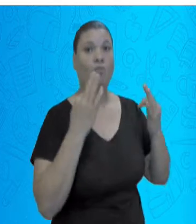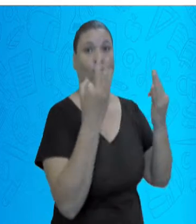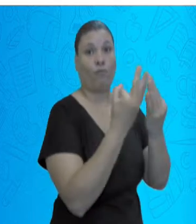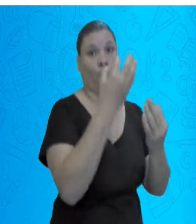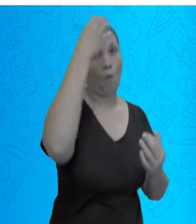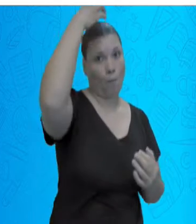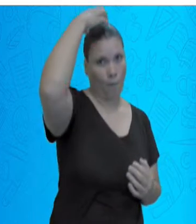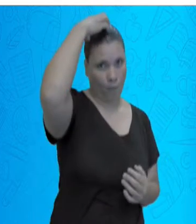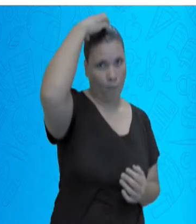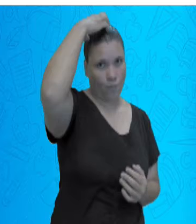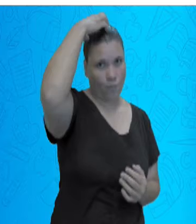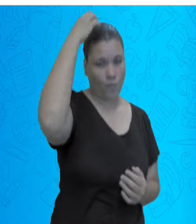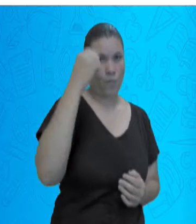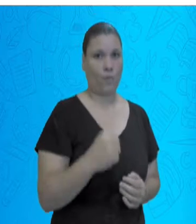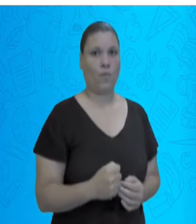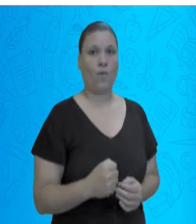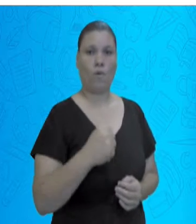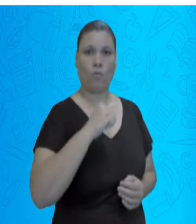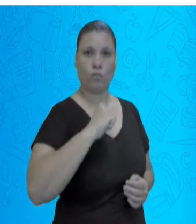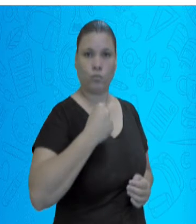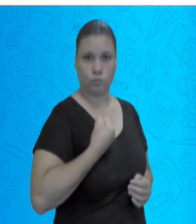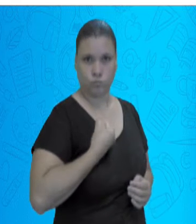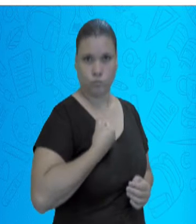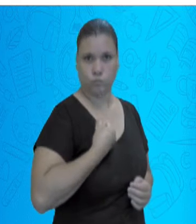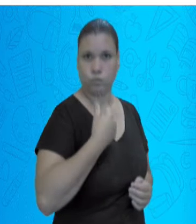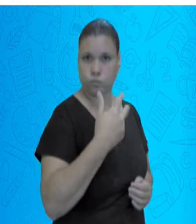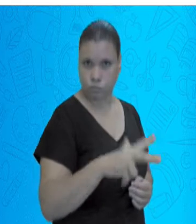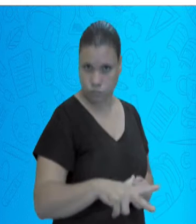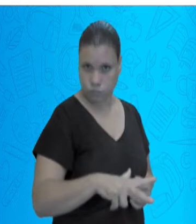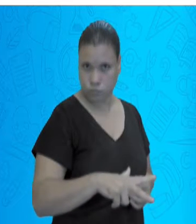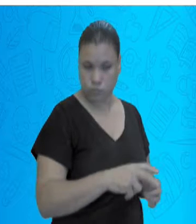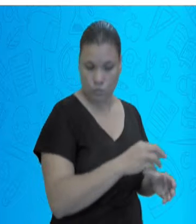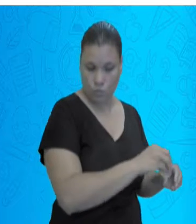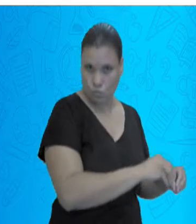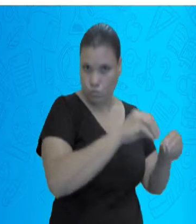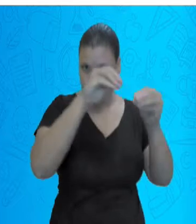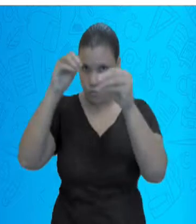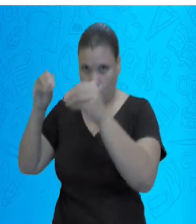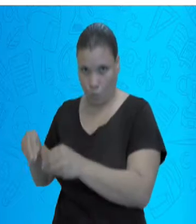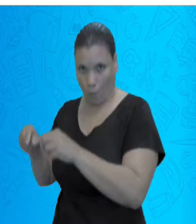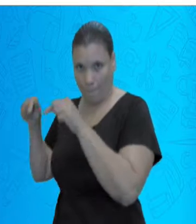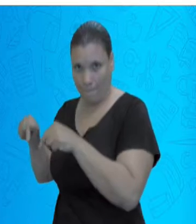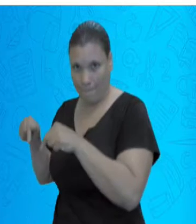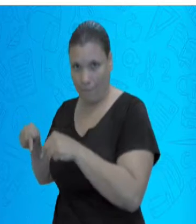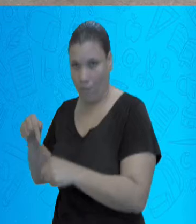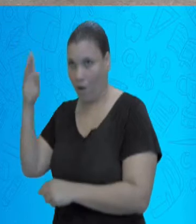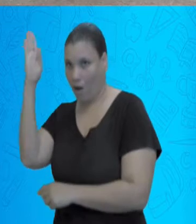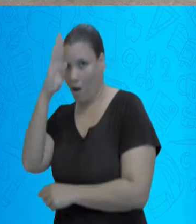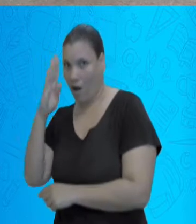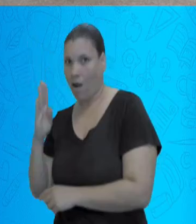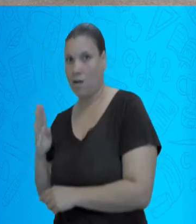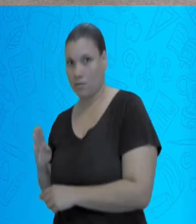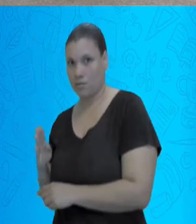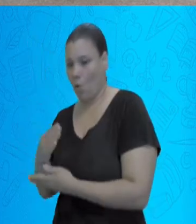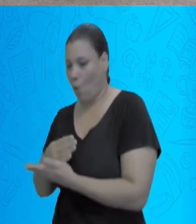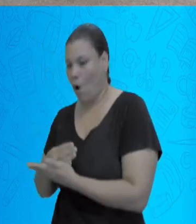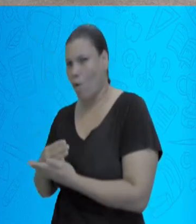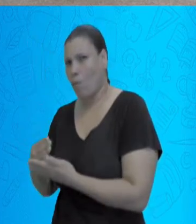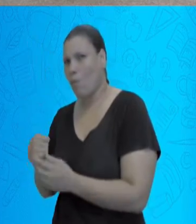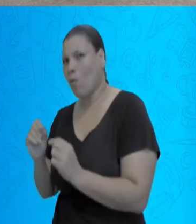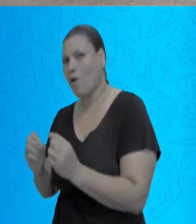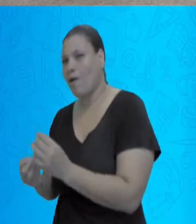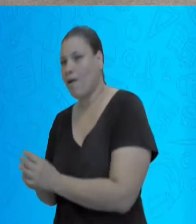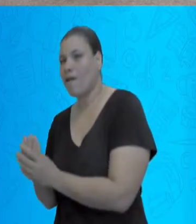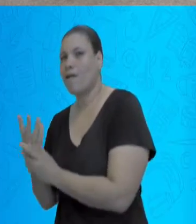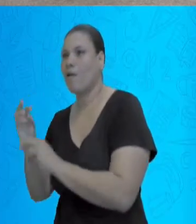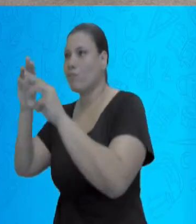E estendeu-se até 1822, quando foi declarada a independência do Brasil. A gente vai ver um pouquinho aqui, ó, olha